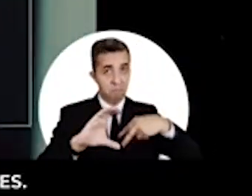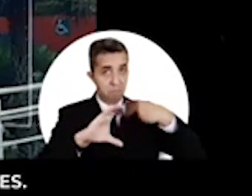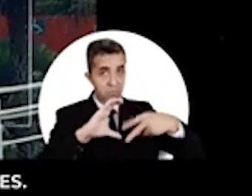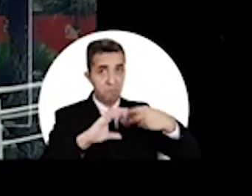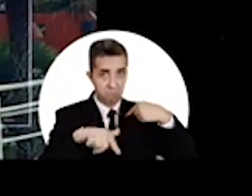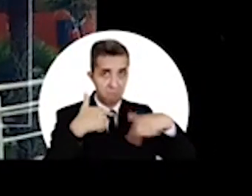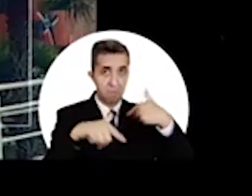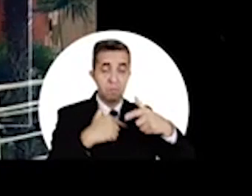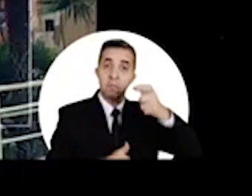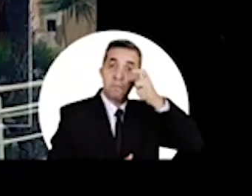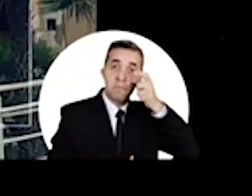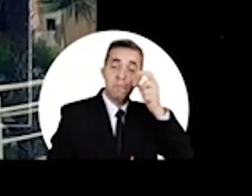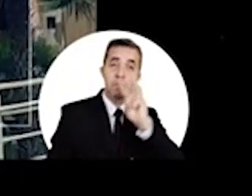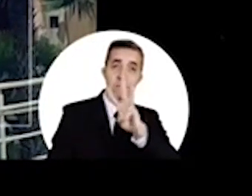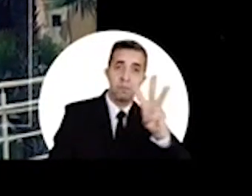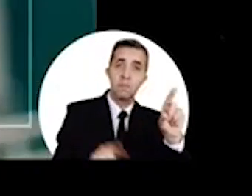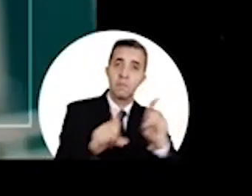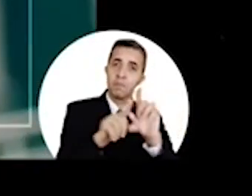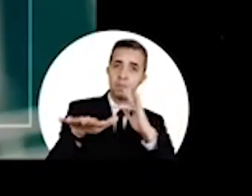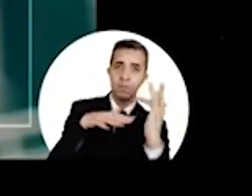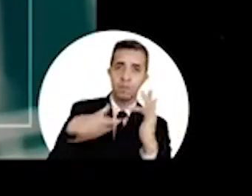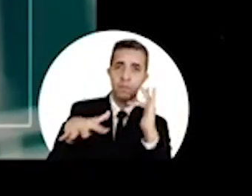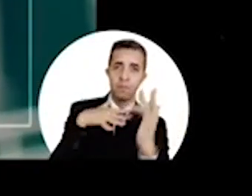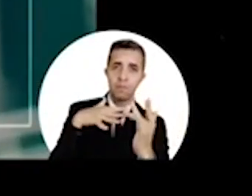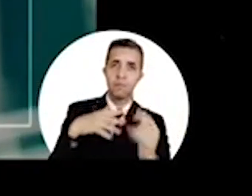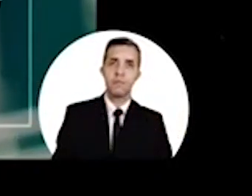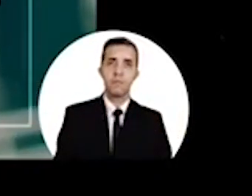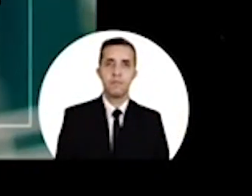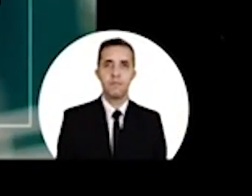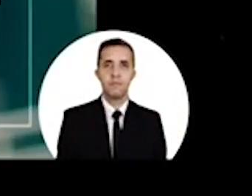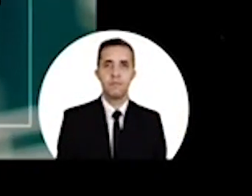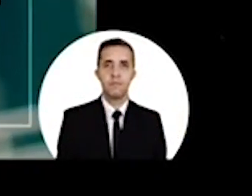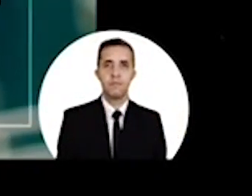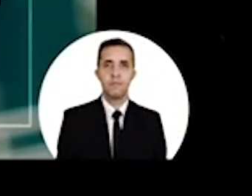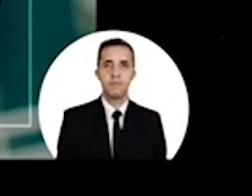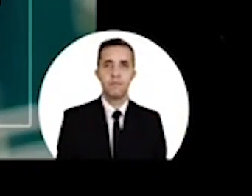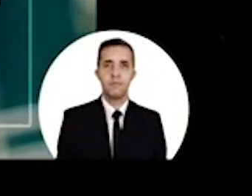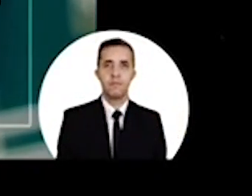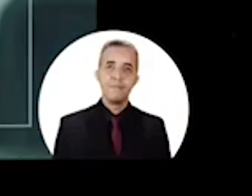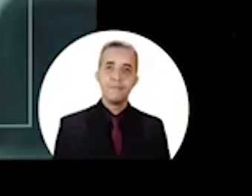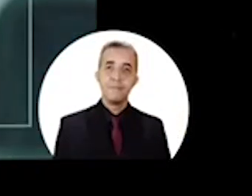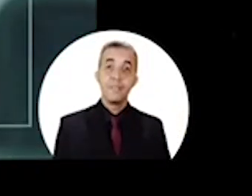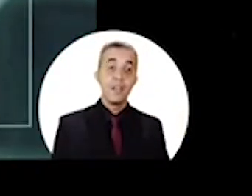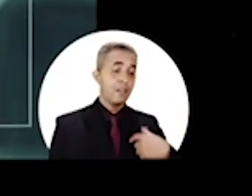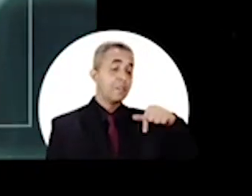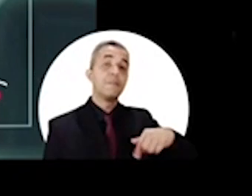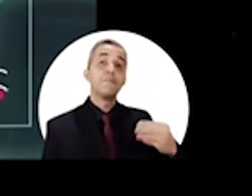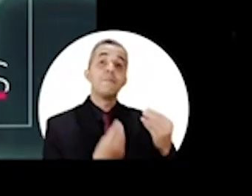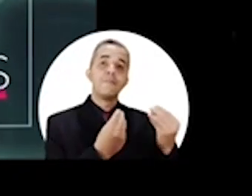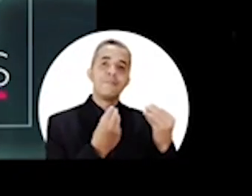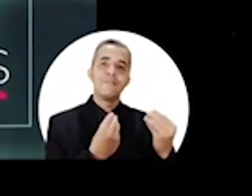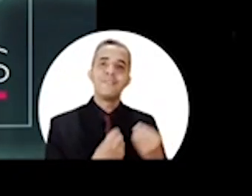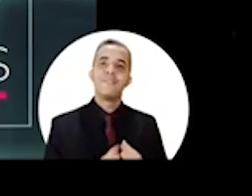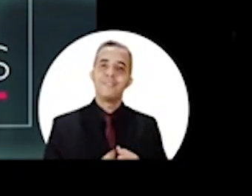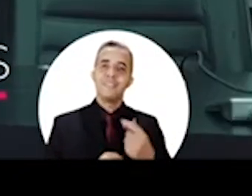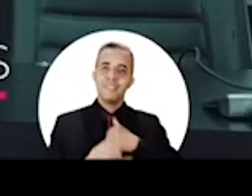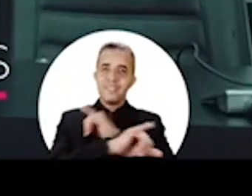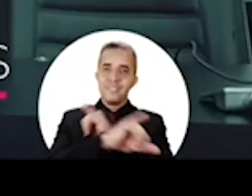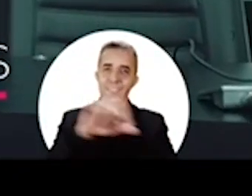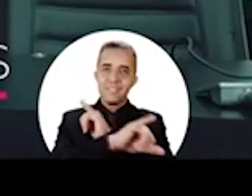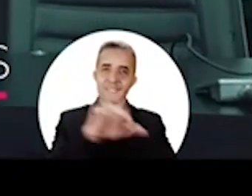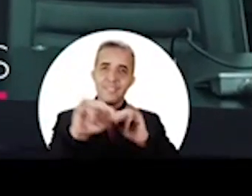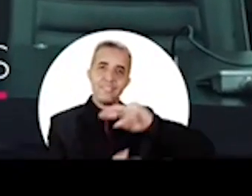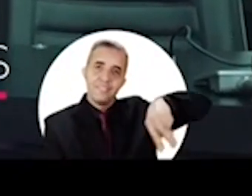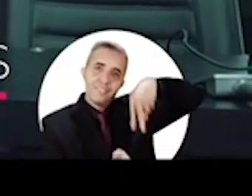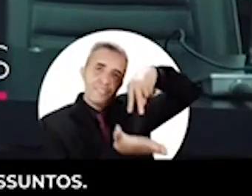comissões. Acompanhe os trabalhos no site e nas redes sociais da Câmara. Eu estou aqui na Câmara Municipal para falar